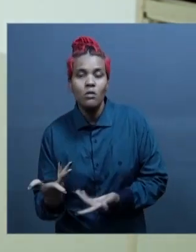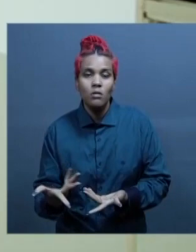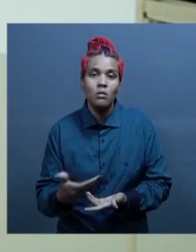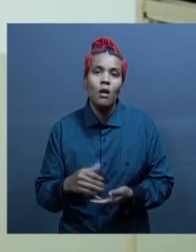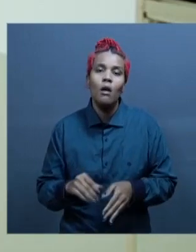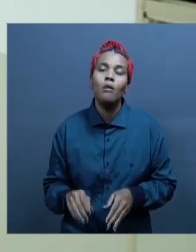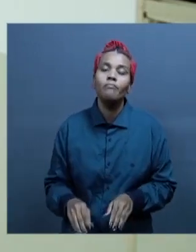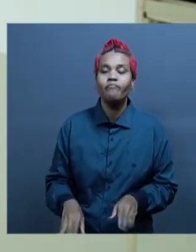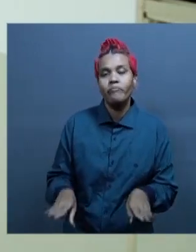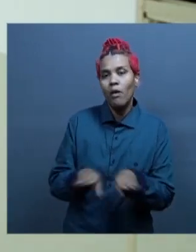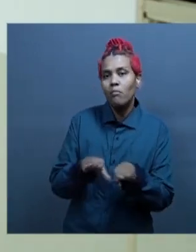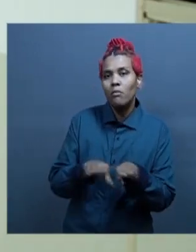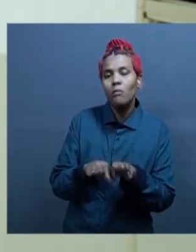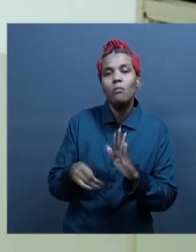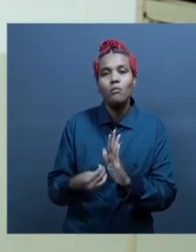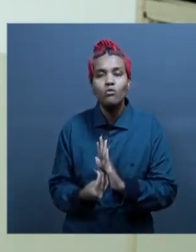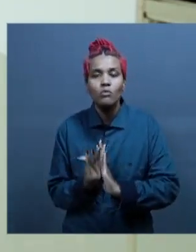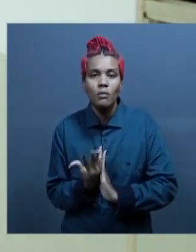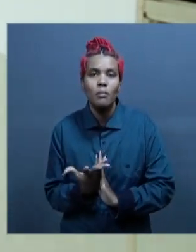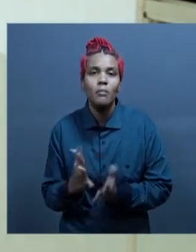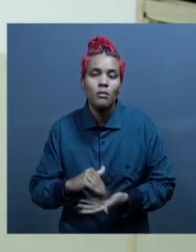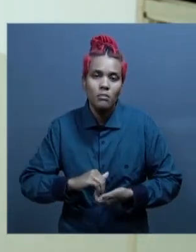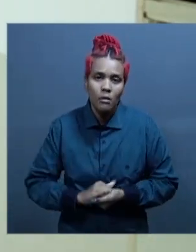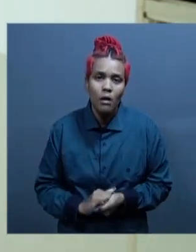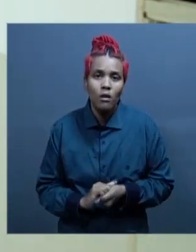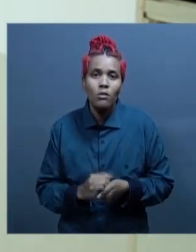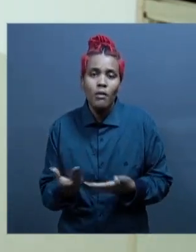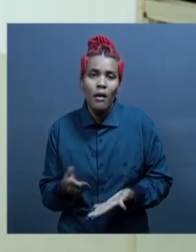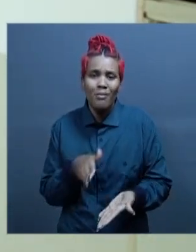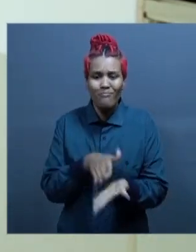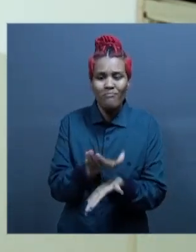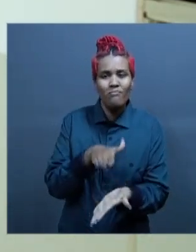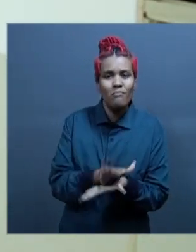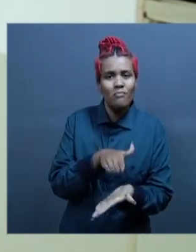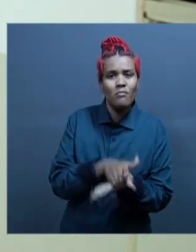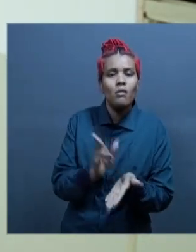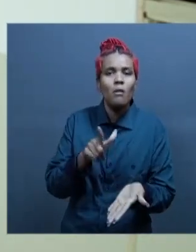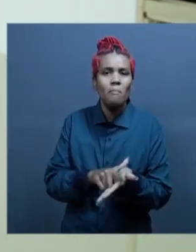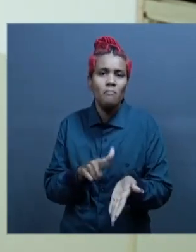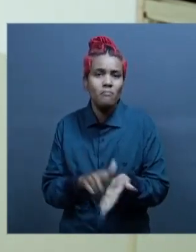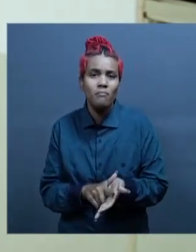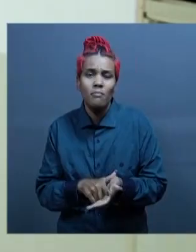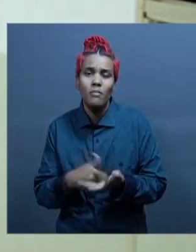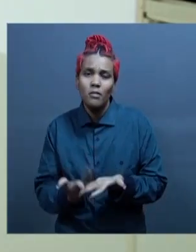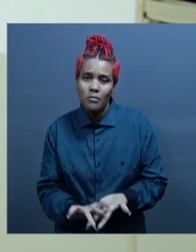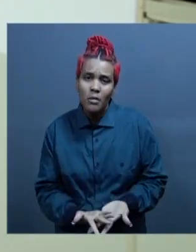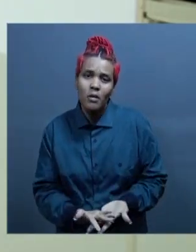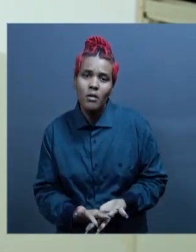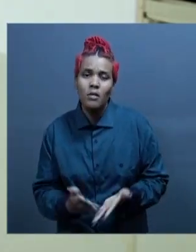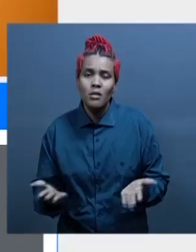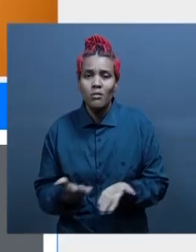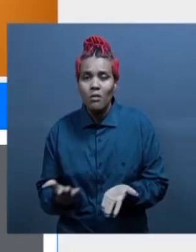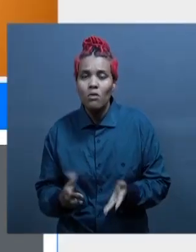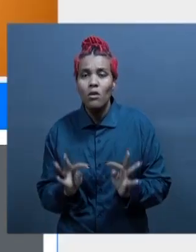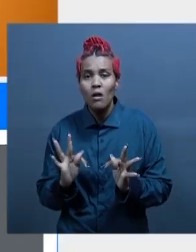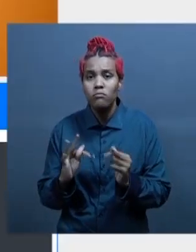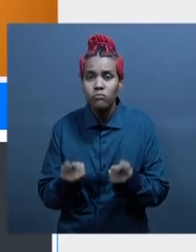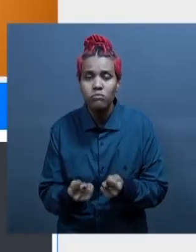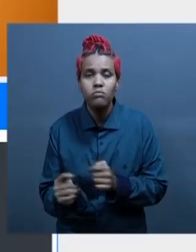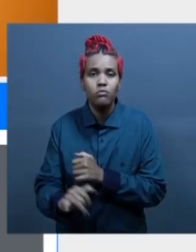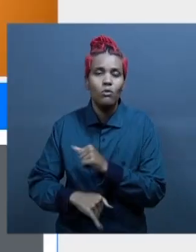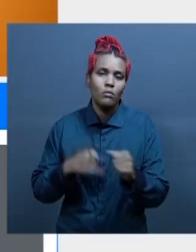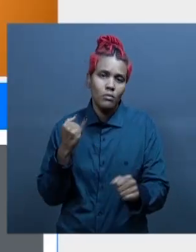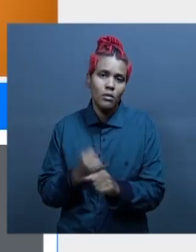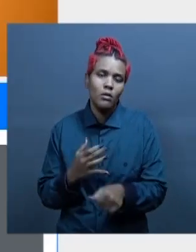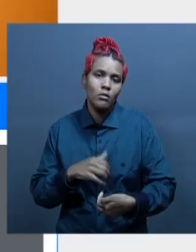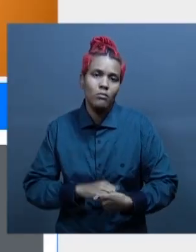sustentabilidade porque você não tenha os impressos nem todas as documentações e todas as informações são digitais né as compras de